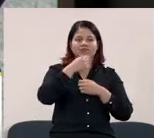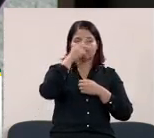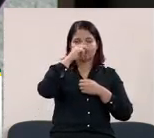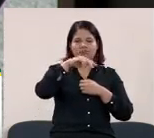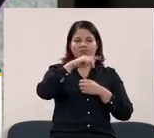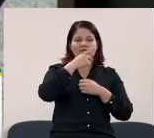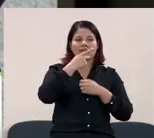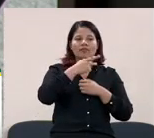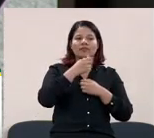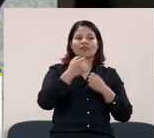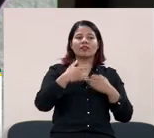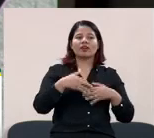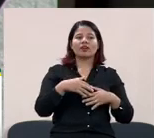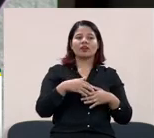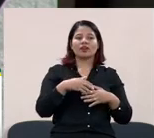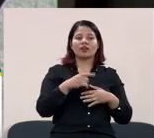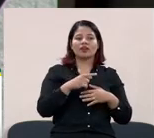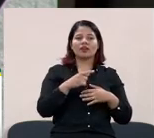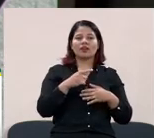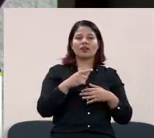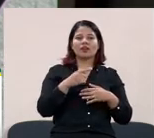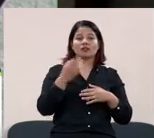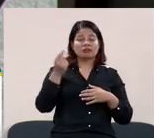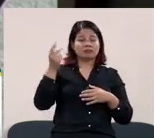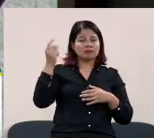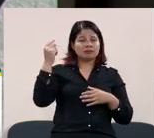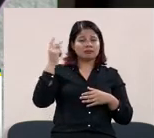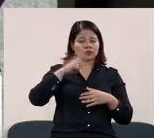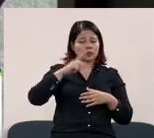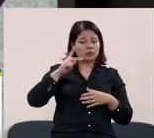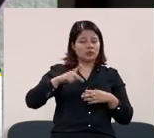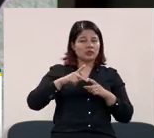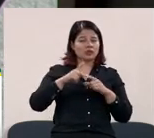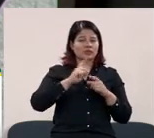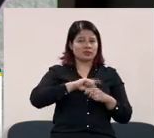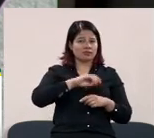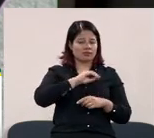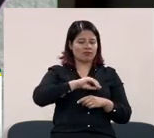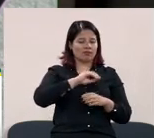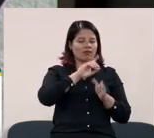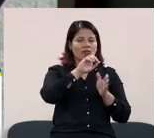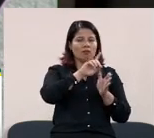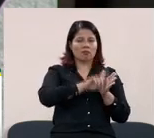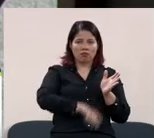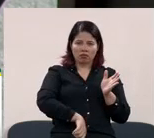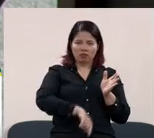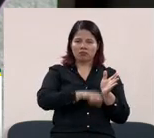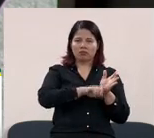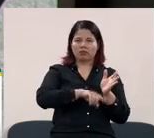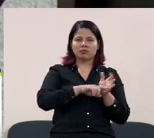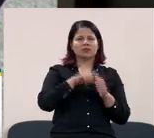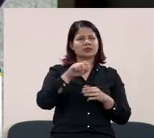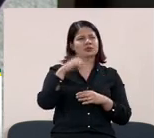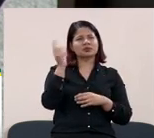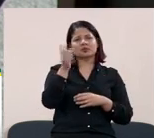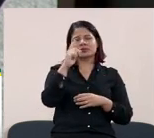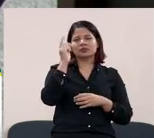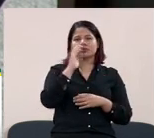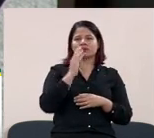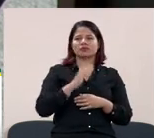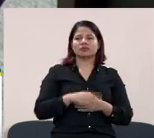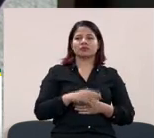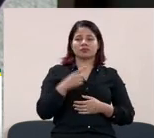cor, quanto corroeu o salário dos professores, não só dos professores, como, na verdade, o salário da população brasileira. Mas tem um dado